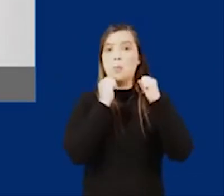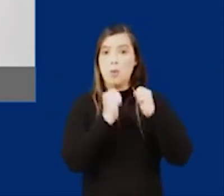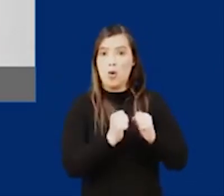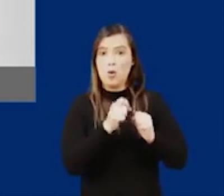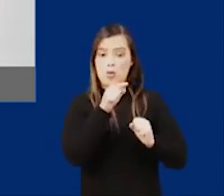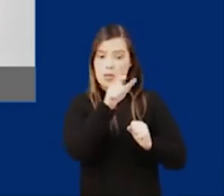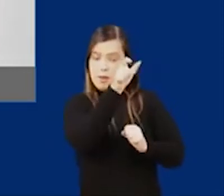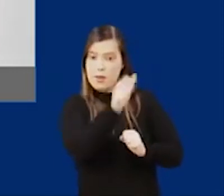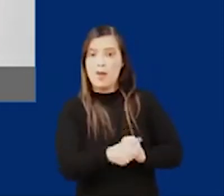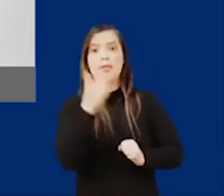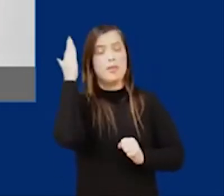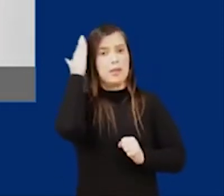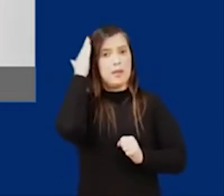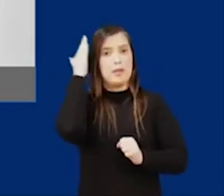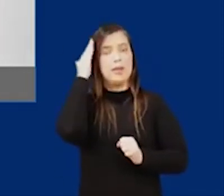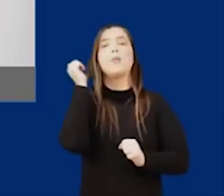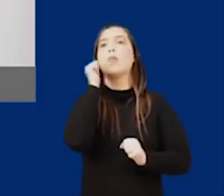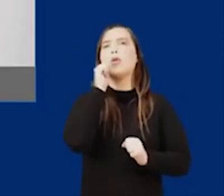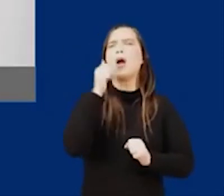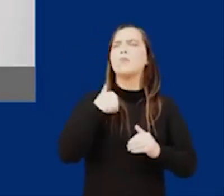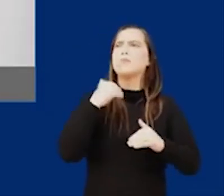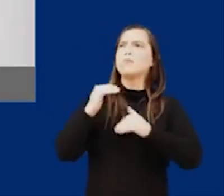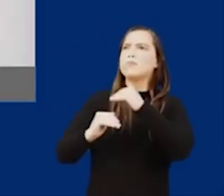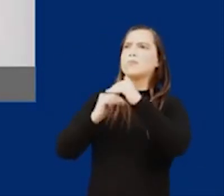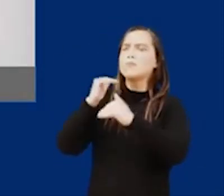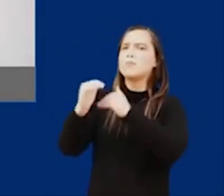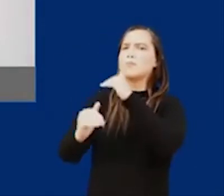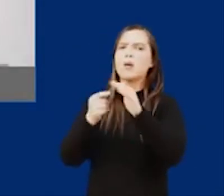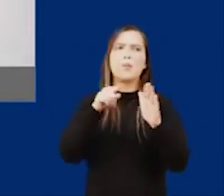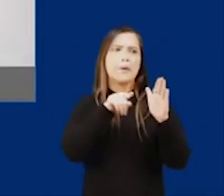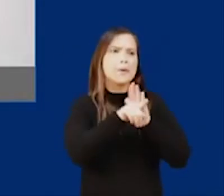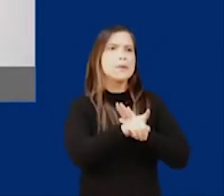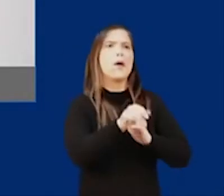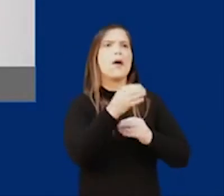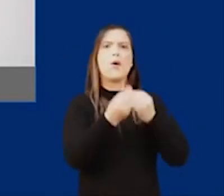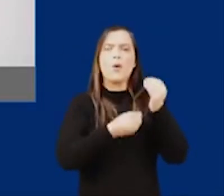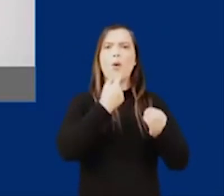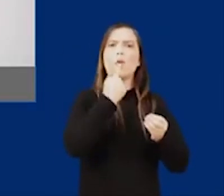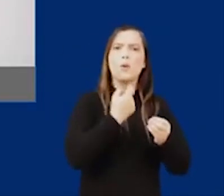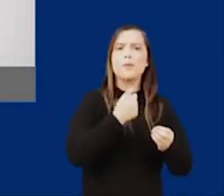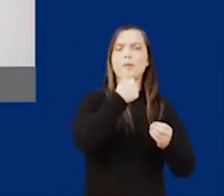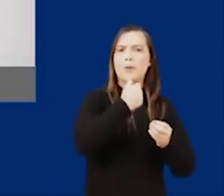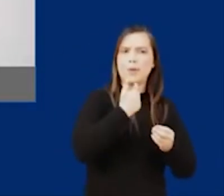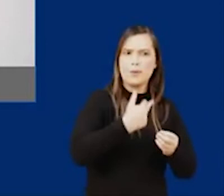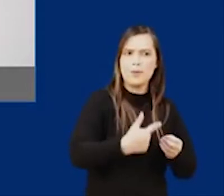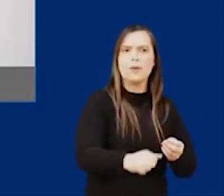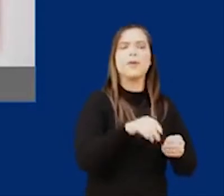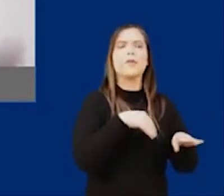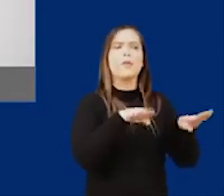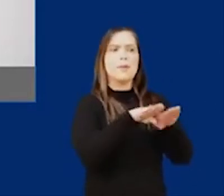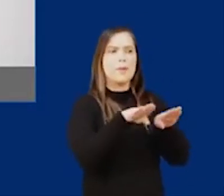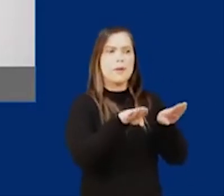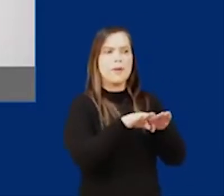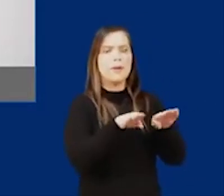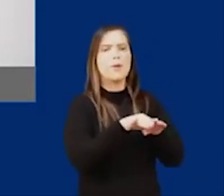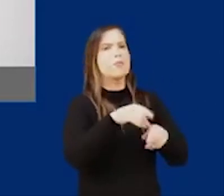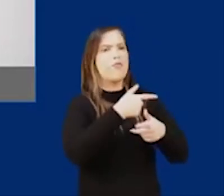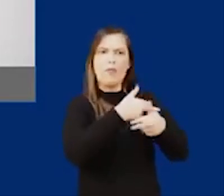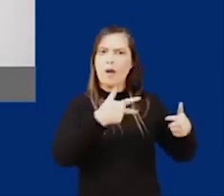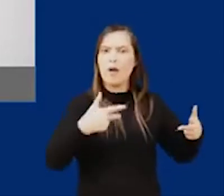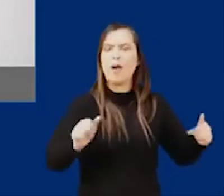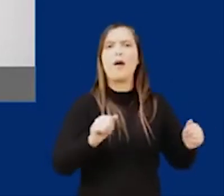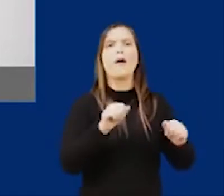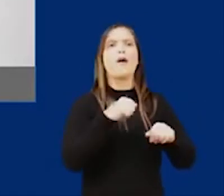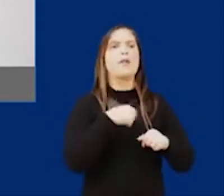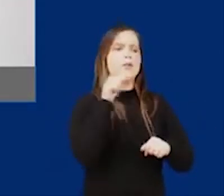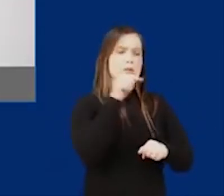mulher compreenda os seus próprios processos. Então, a gente vai perguntar da menstruação, a gente vai perguntar sobre inúmeras coisas que só